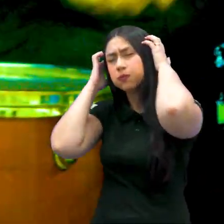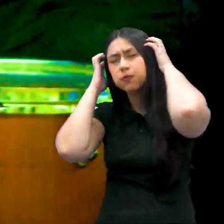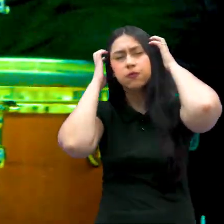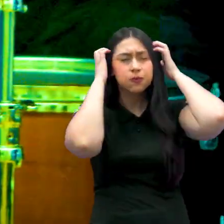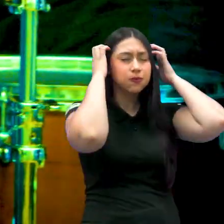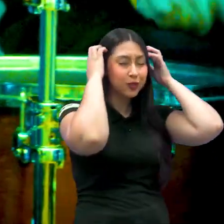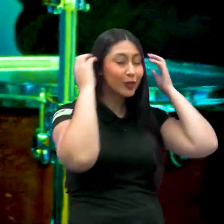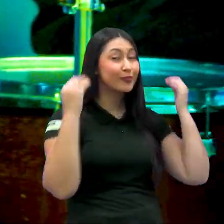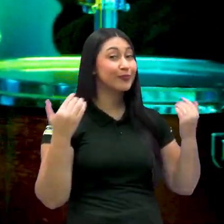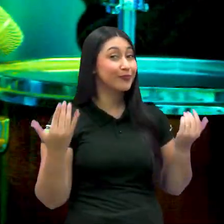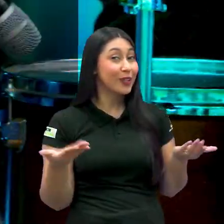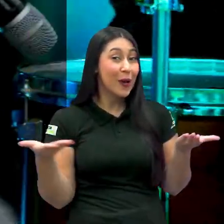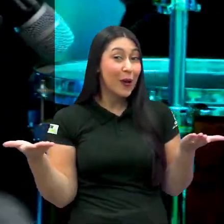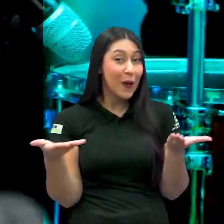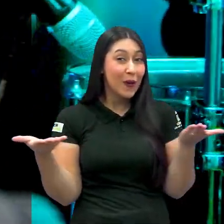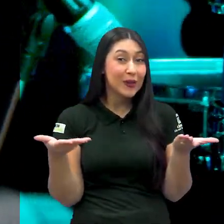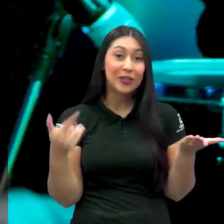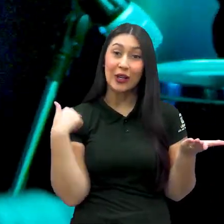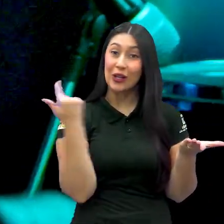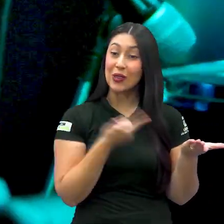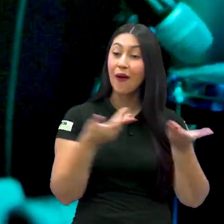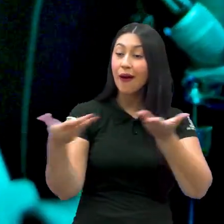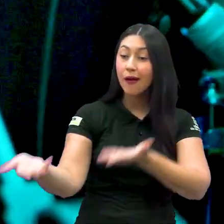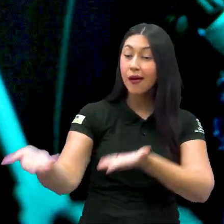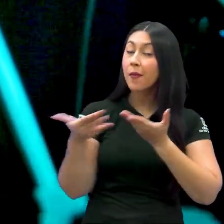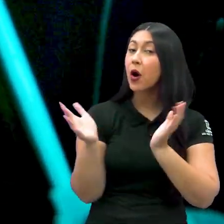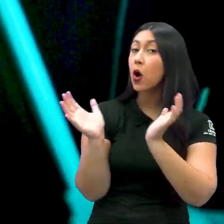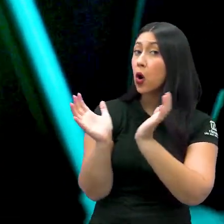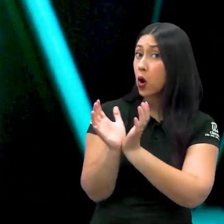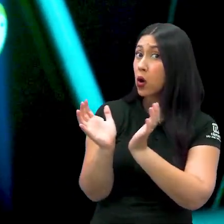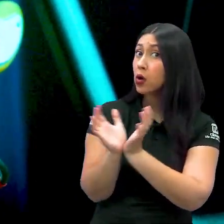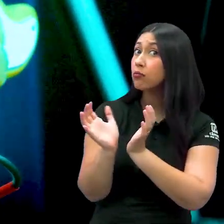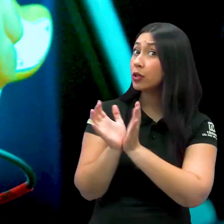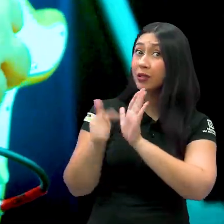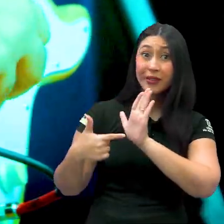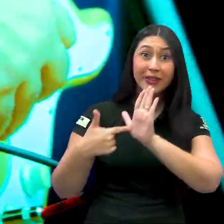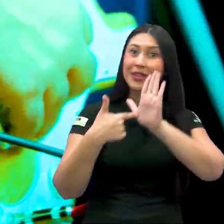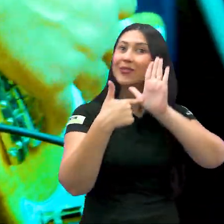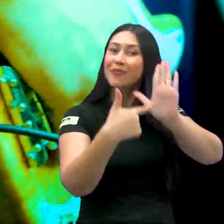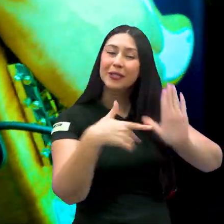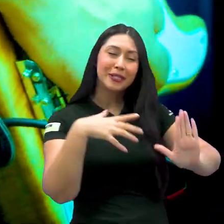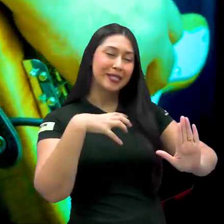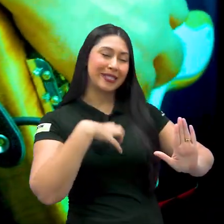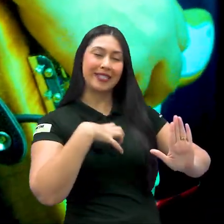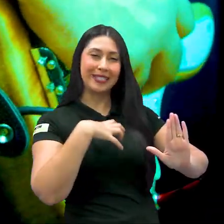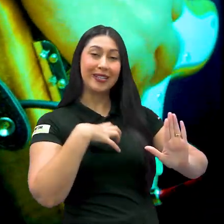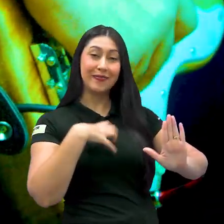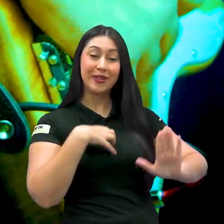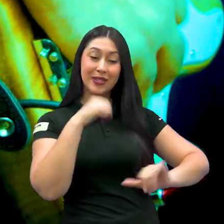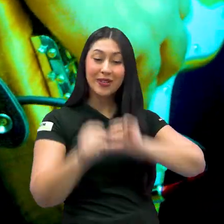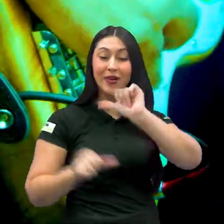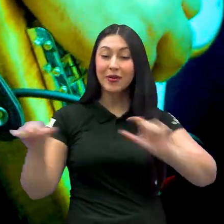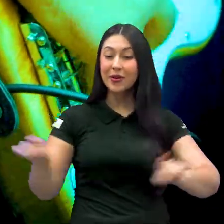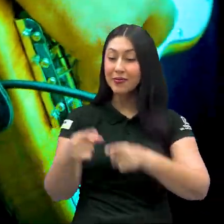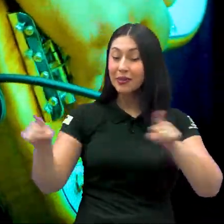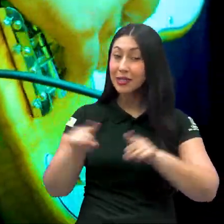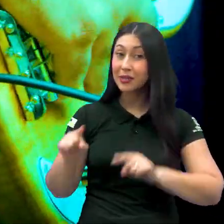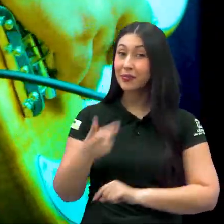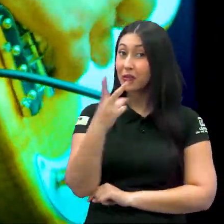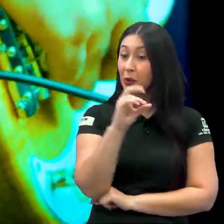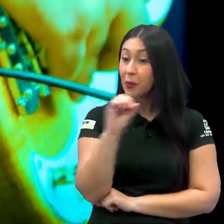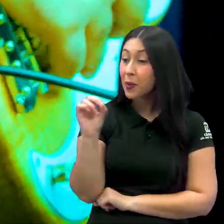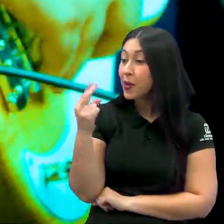de ouvido no máximo? Pois bem, hoje a gente trouxe um artista que traduz exatamente esse tipo de sensação em música.